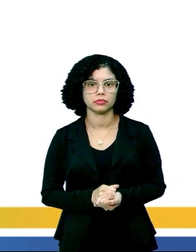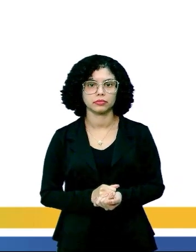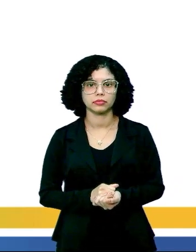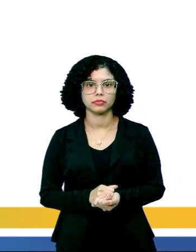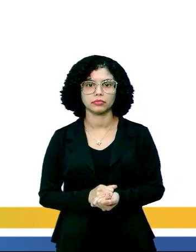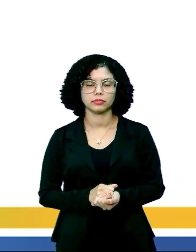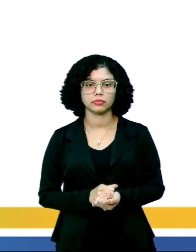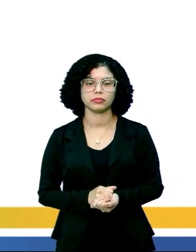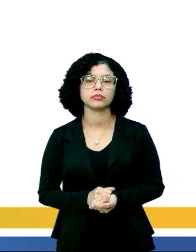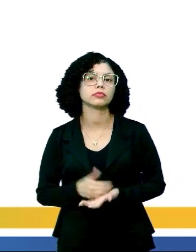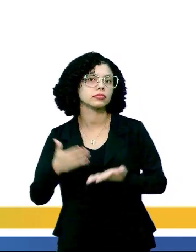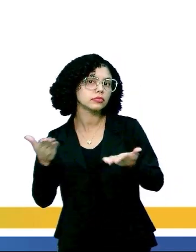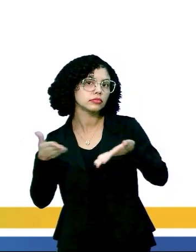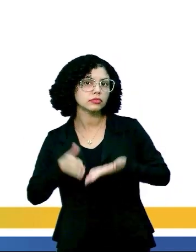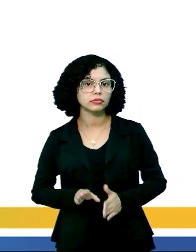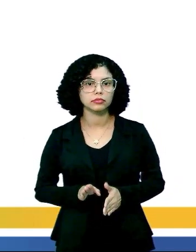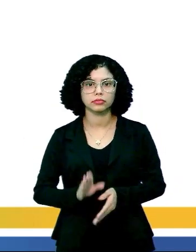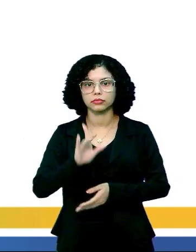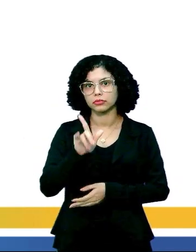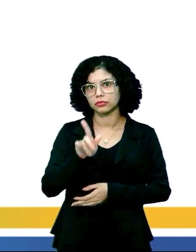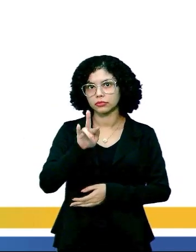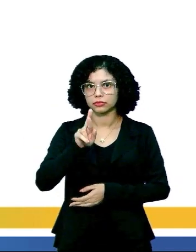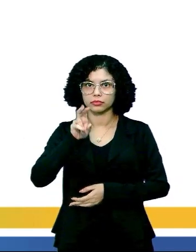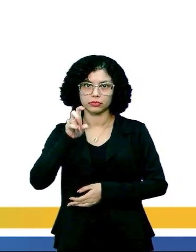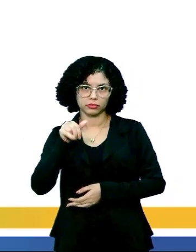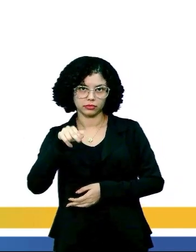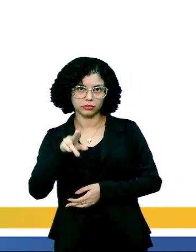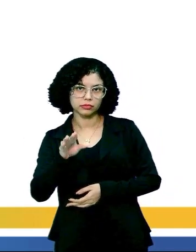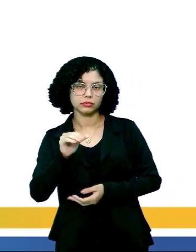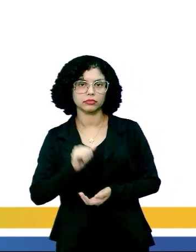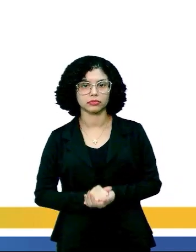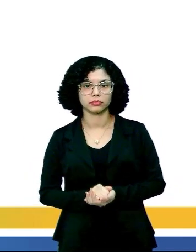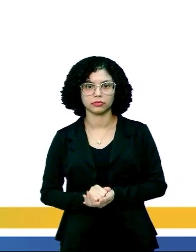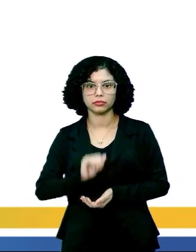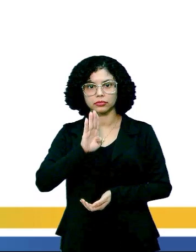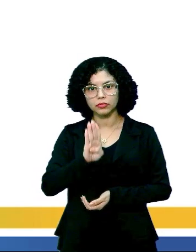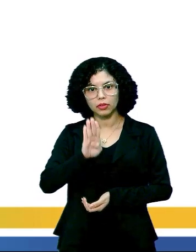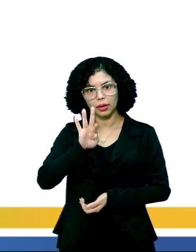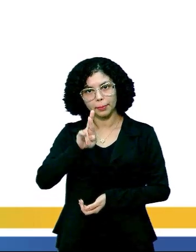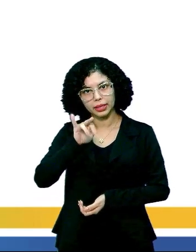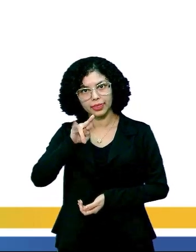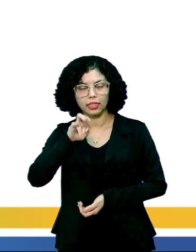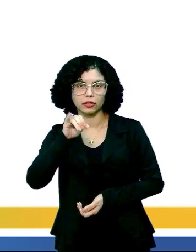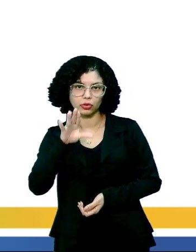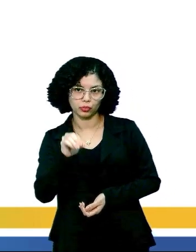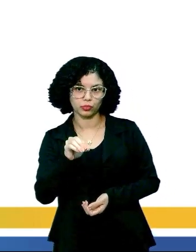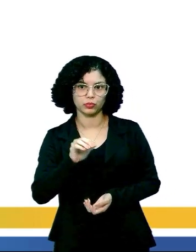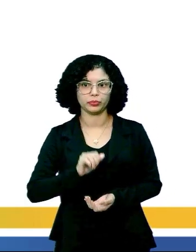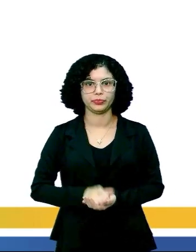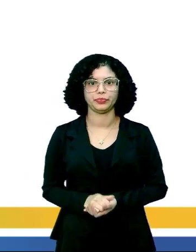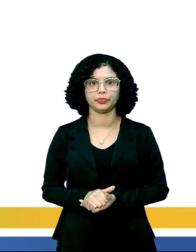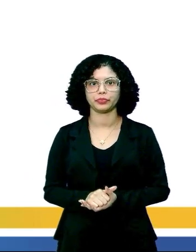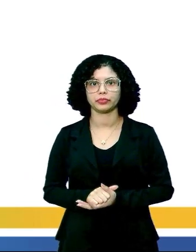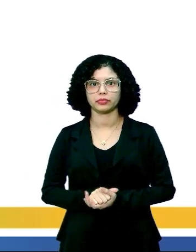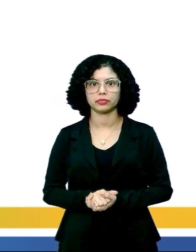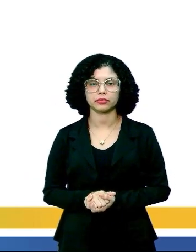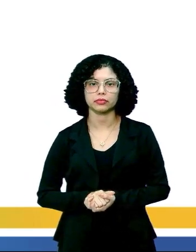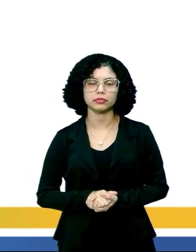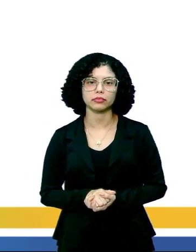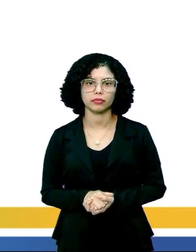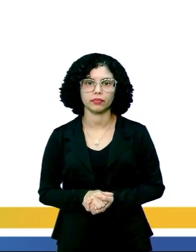Great Britain, quem nasceu na Grã-Bretanha, vai ser britânico, ou seja, British.